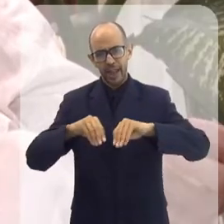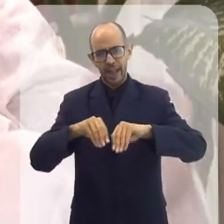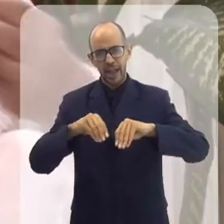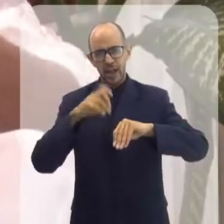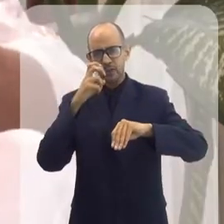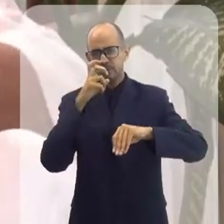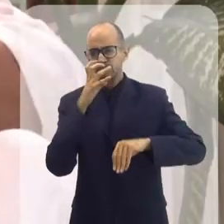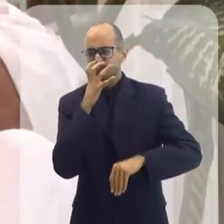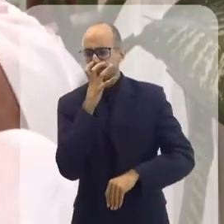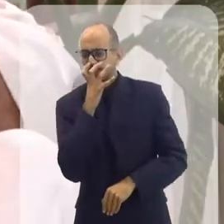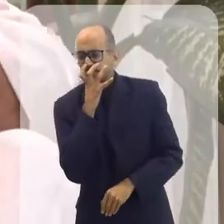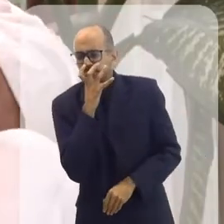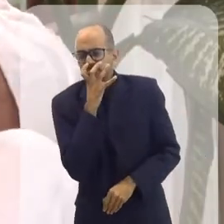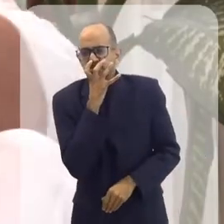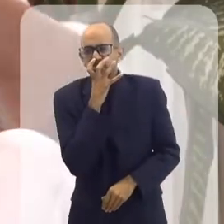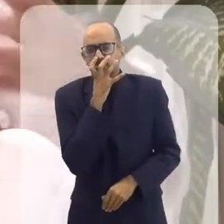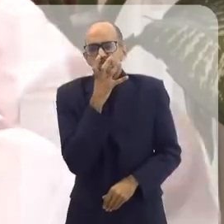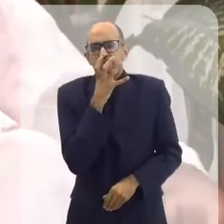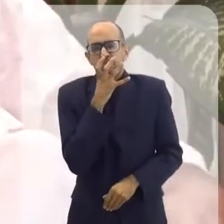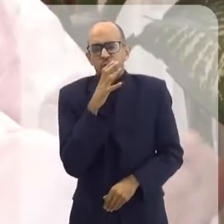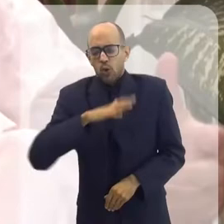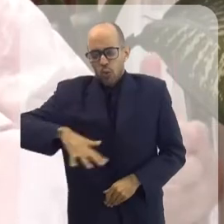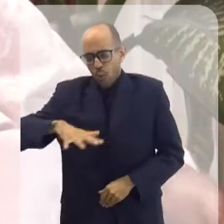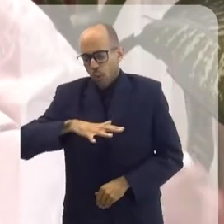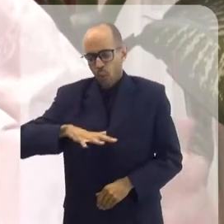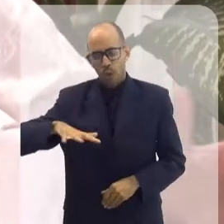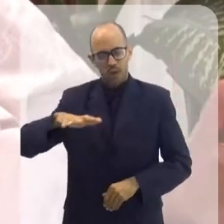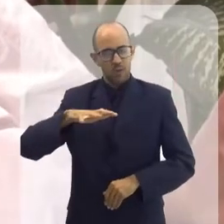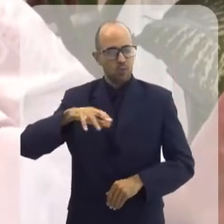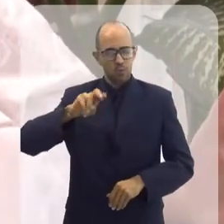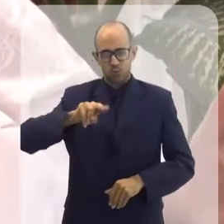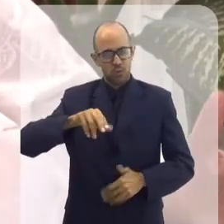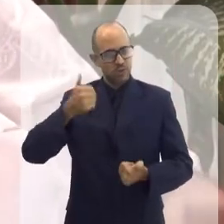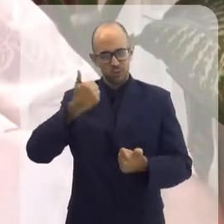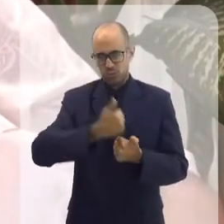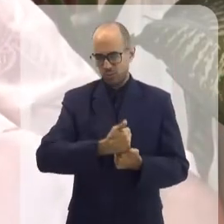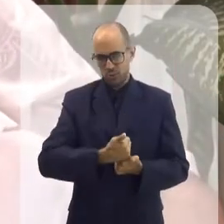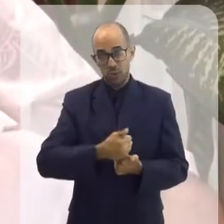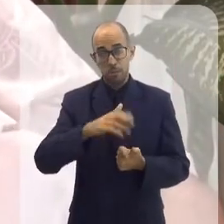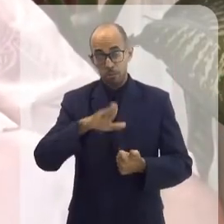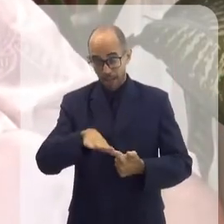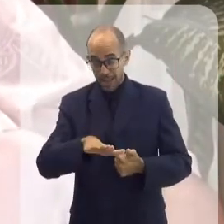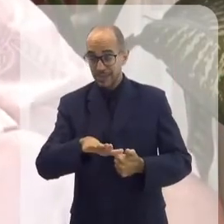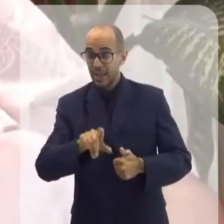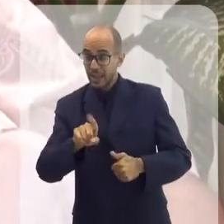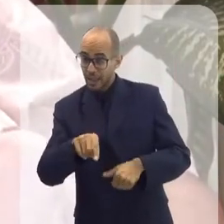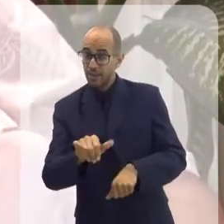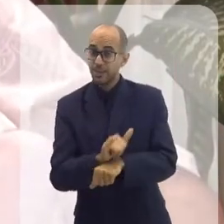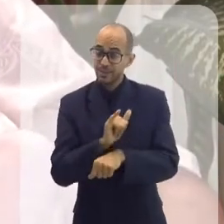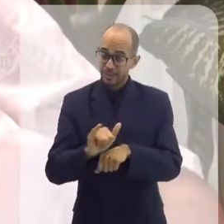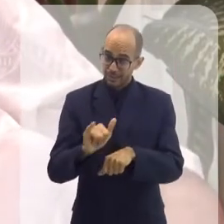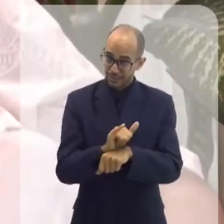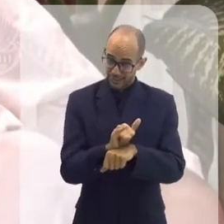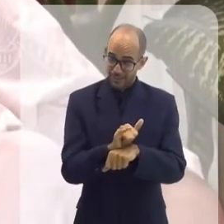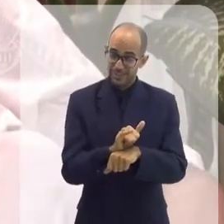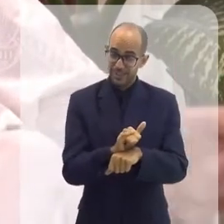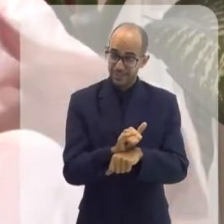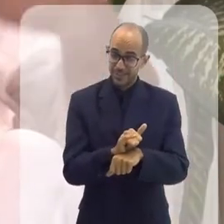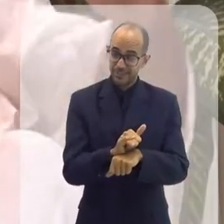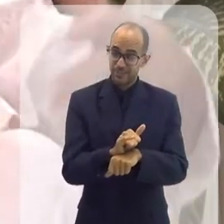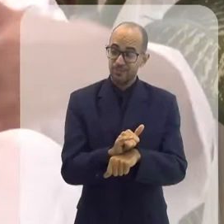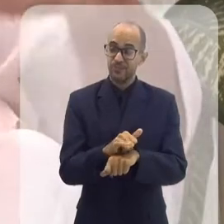o chylo o toque ambiência nunca vão substituir mas são ferramentas úteis